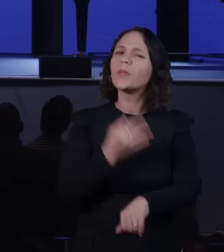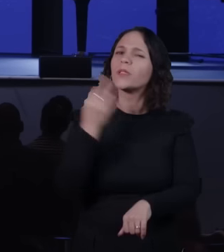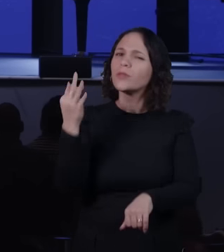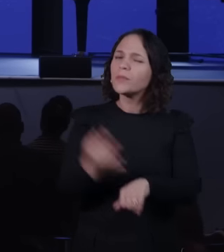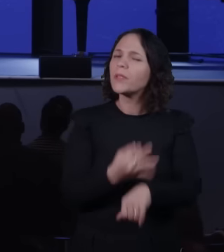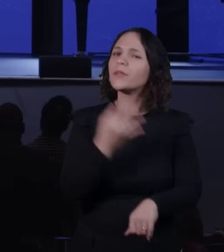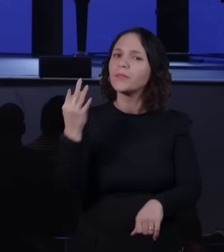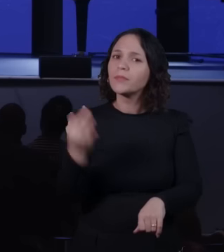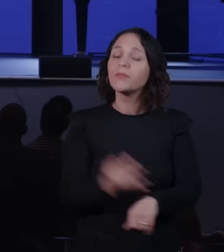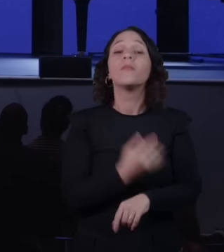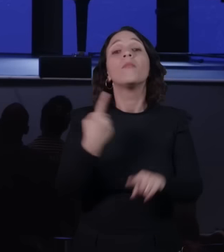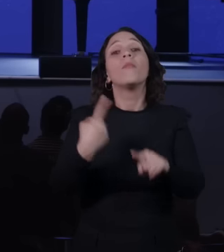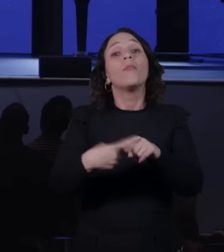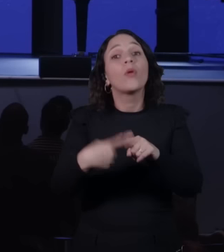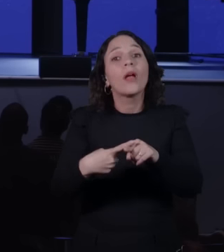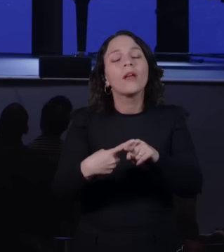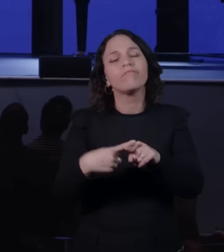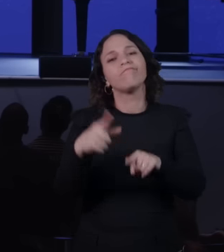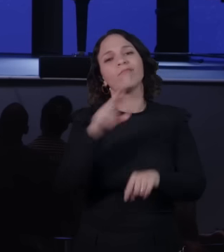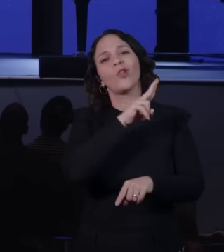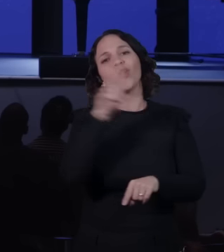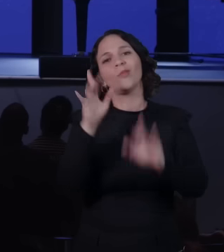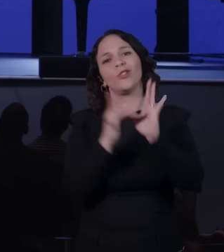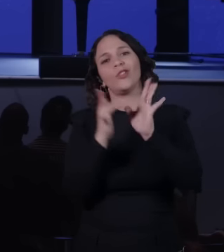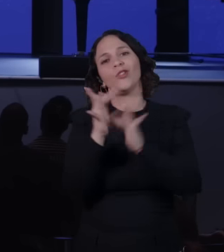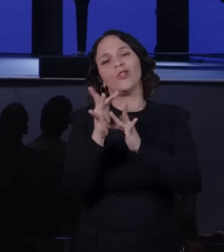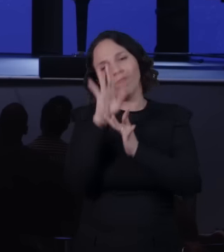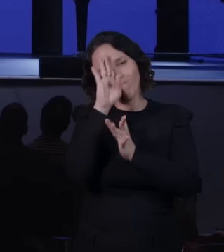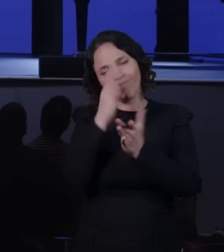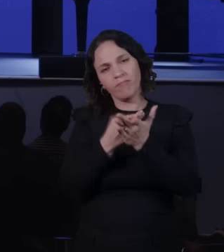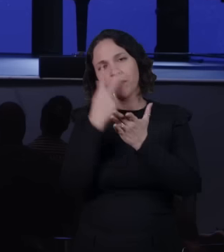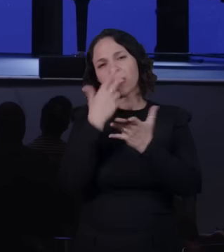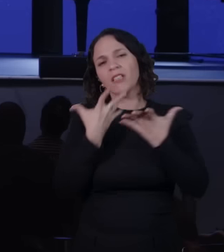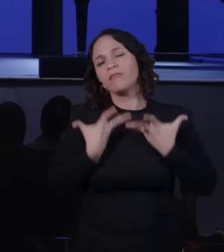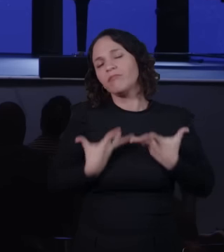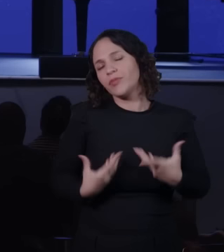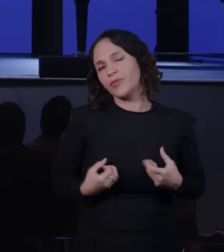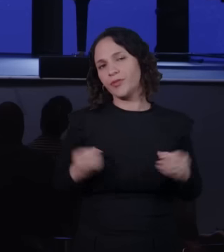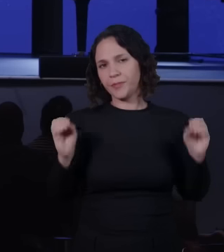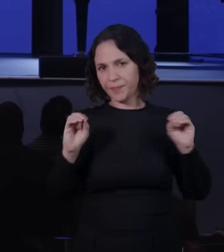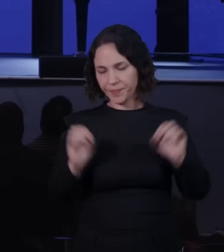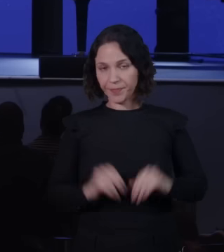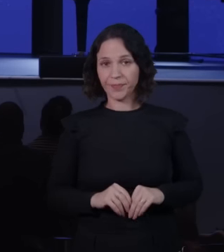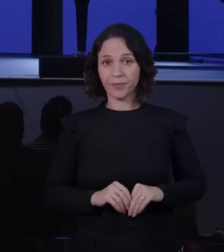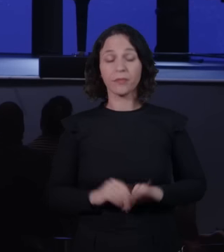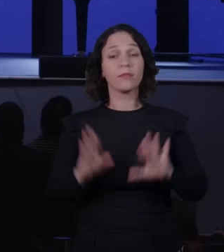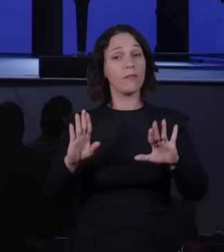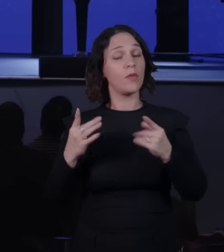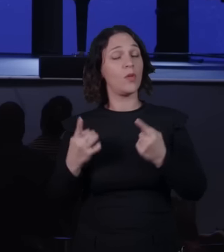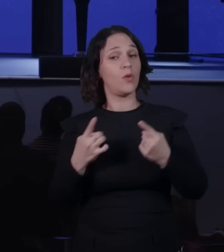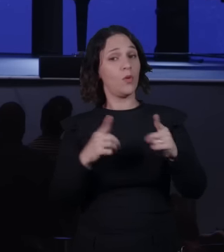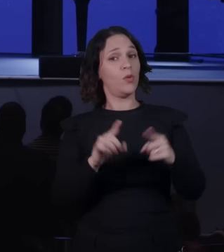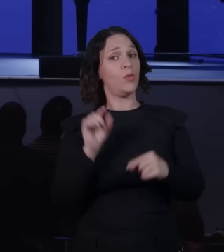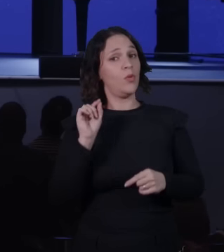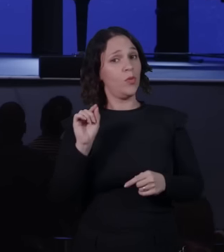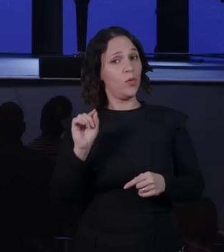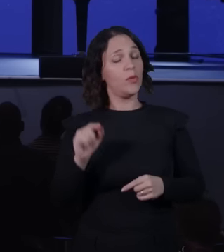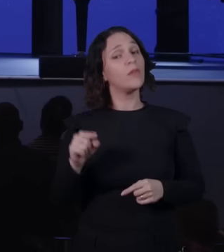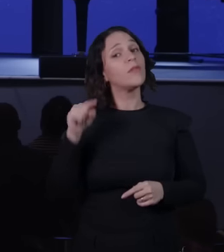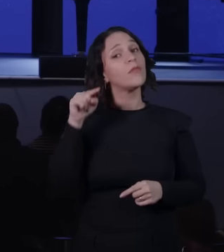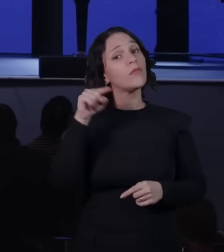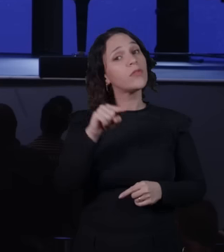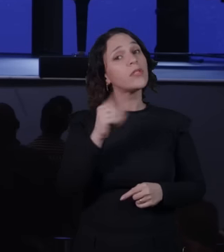provas por causa do meu nome, e não te deixaste esmorecer. Tenho, porém, contra ti, que abandonaste